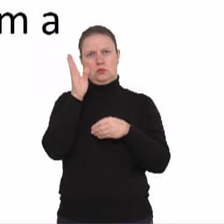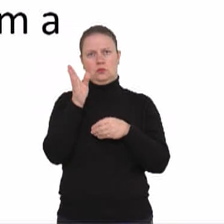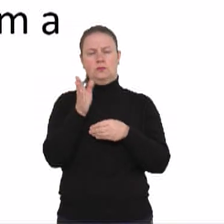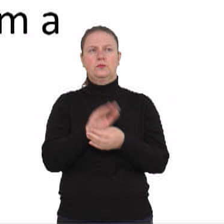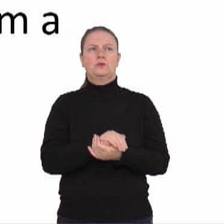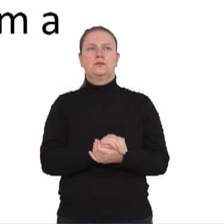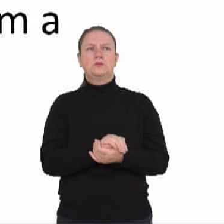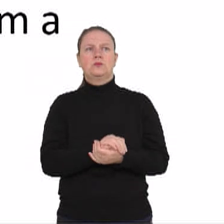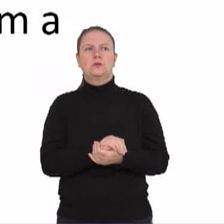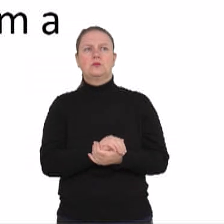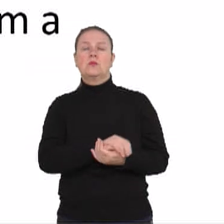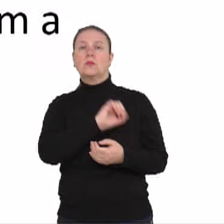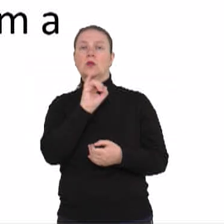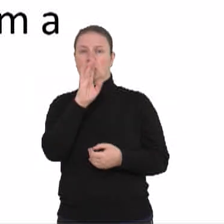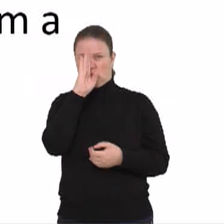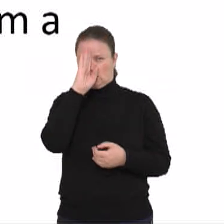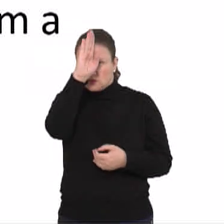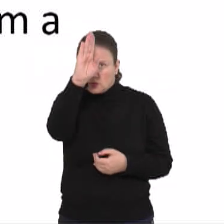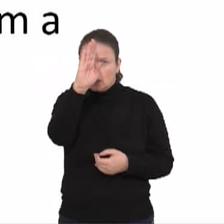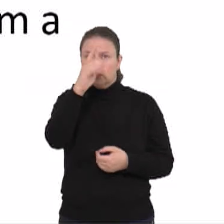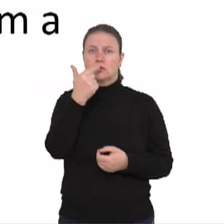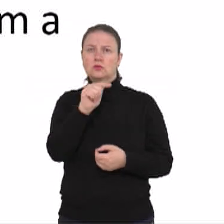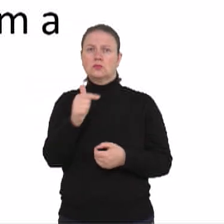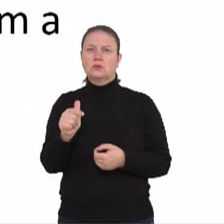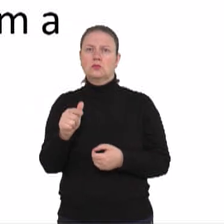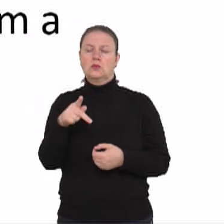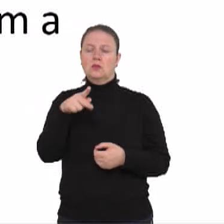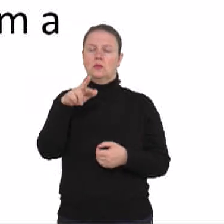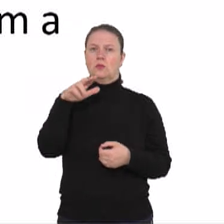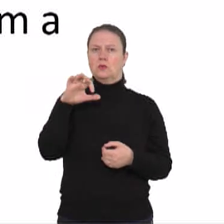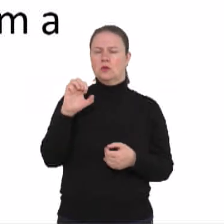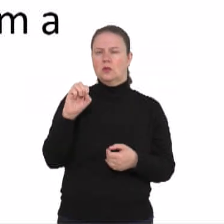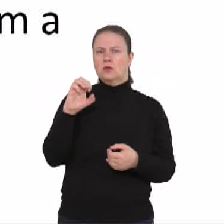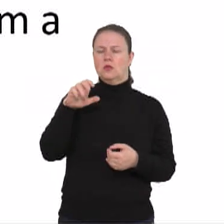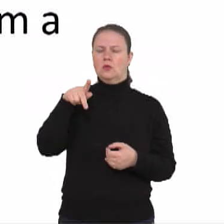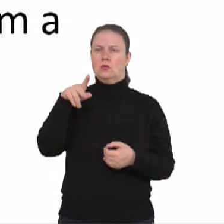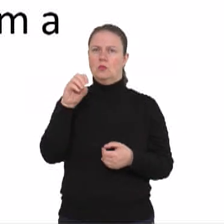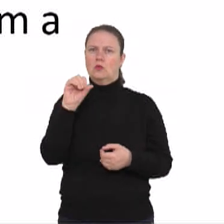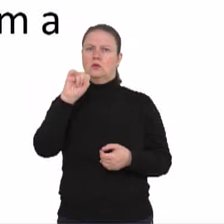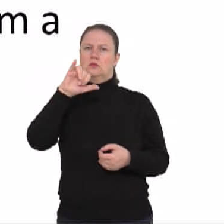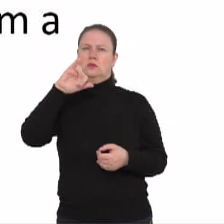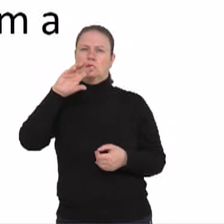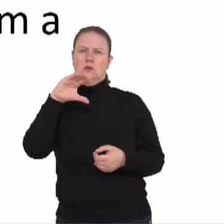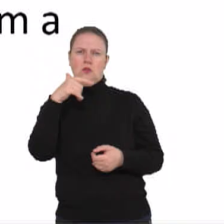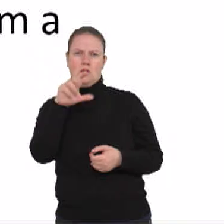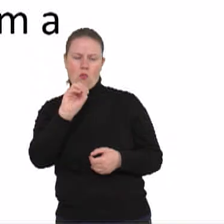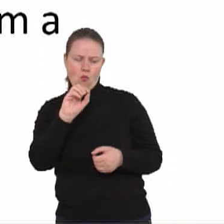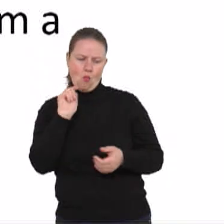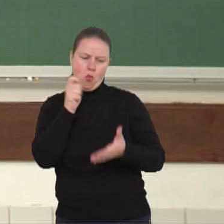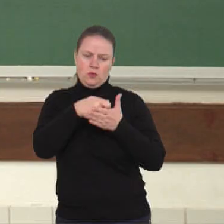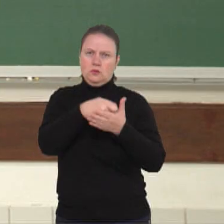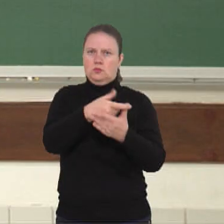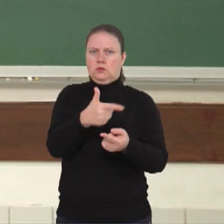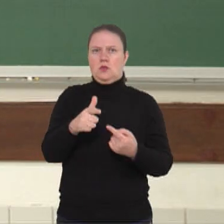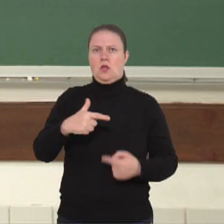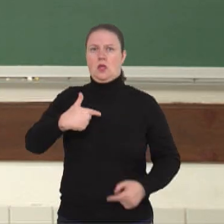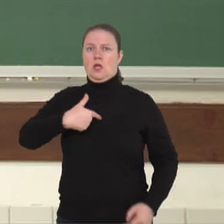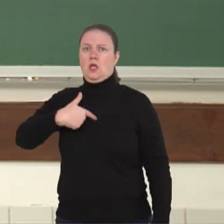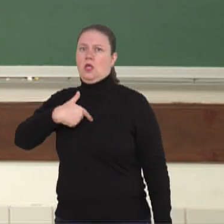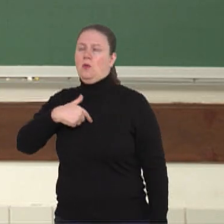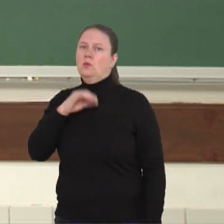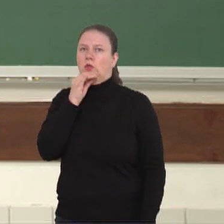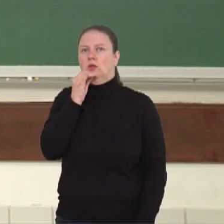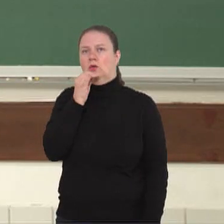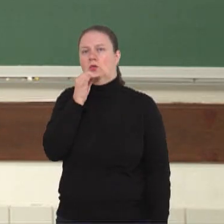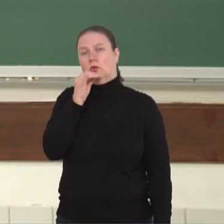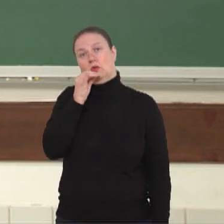quando o complemento não é introduzido por preposição obrigatória, né? Então, eu não preciso de preposição. Eu amo, por